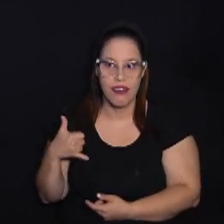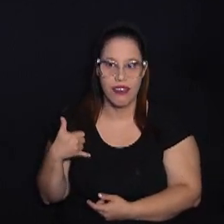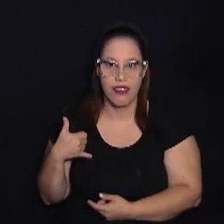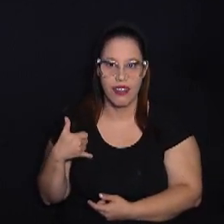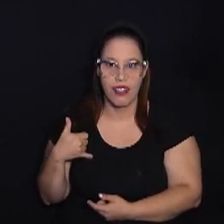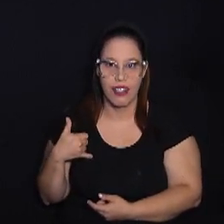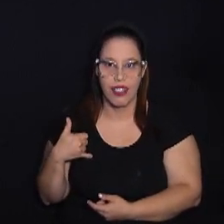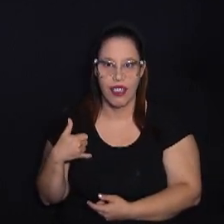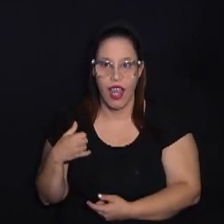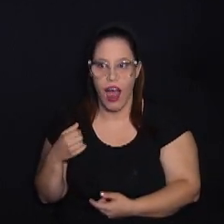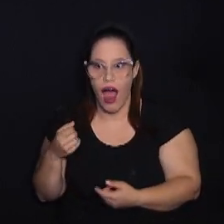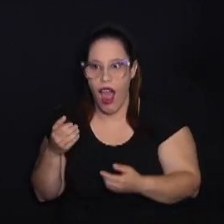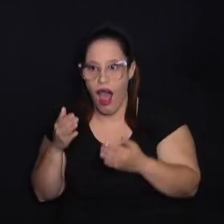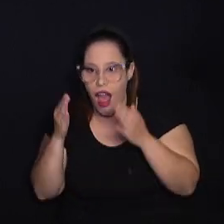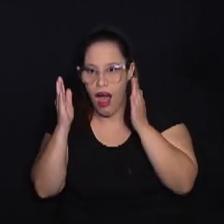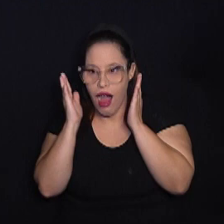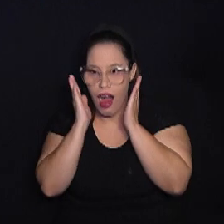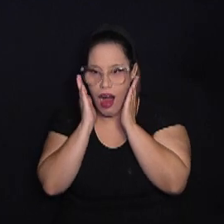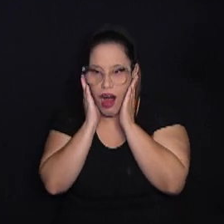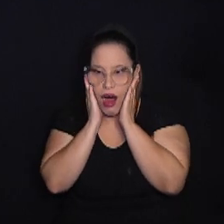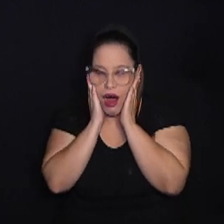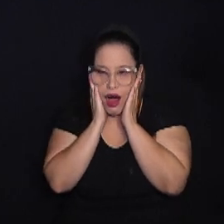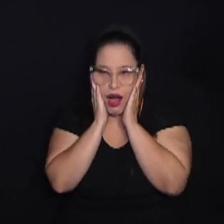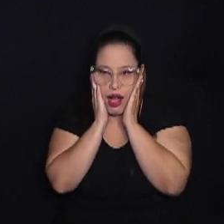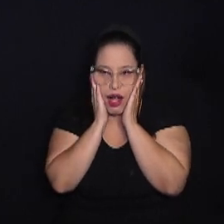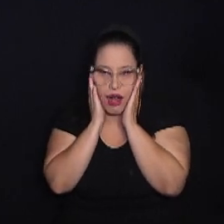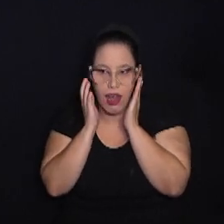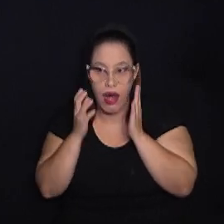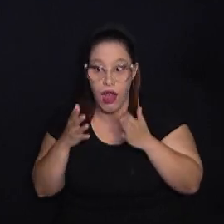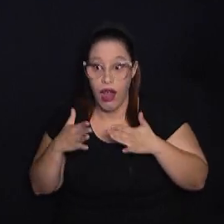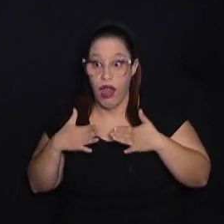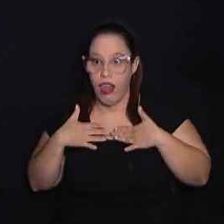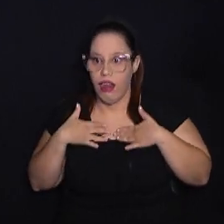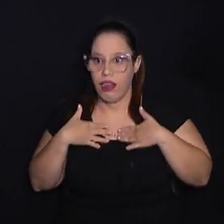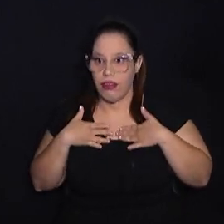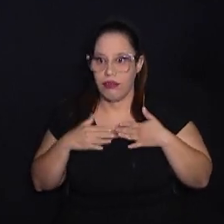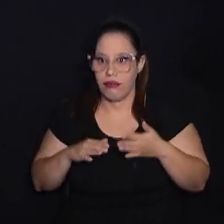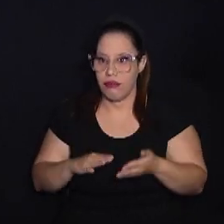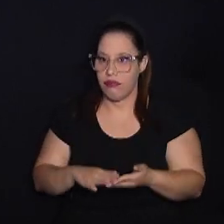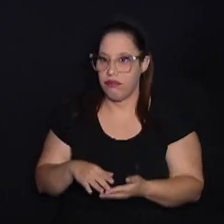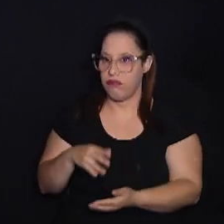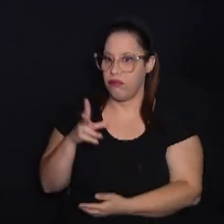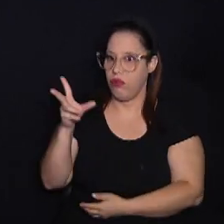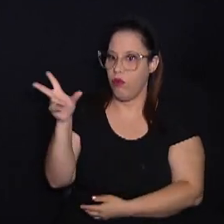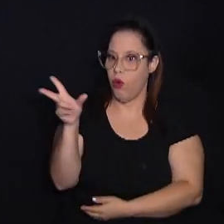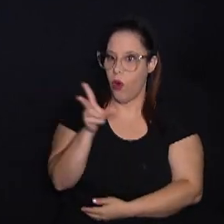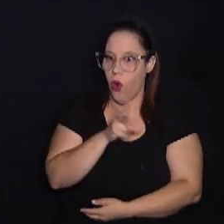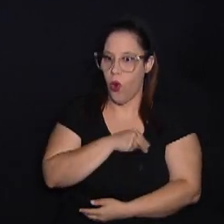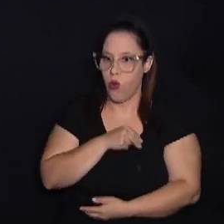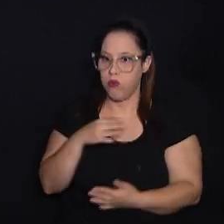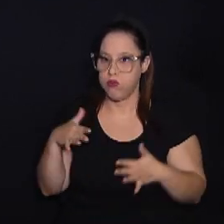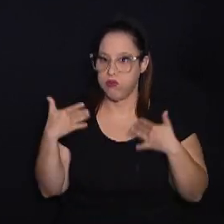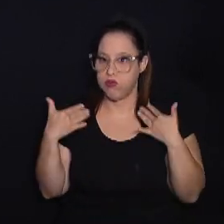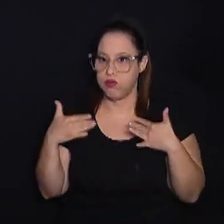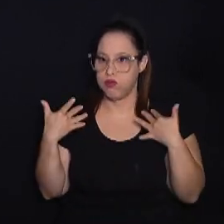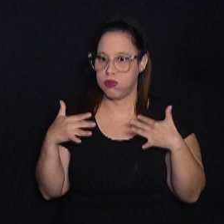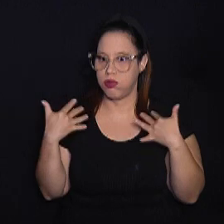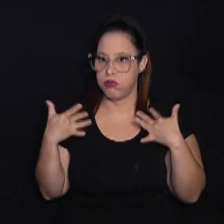Foi aquela quebrada de pescoço geral, com um misto de surpresa e espanto para meu